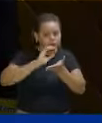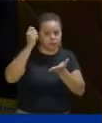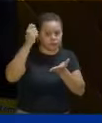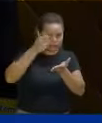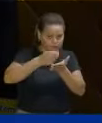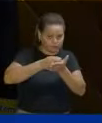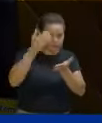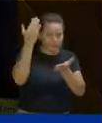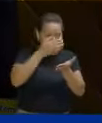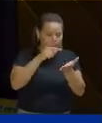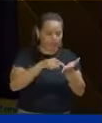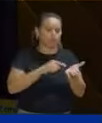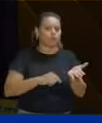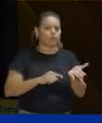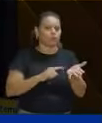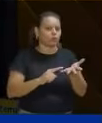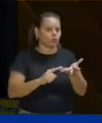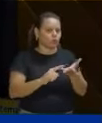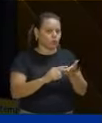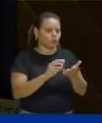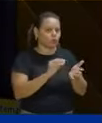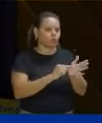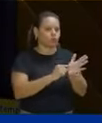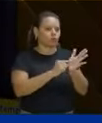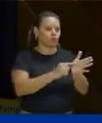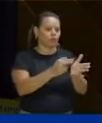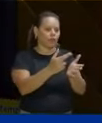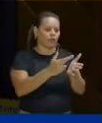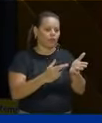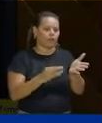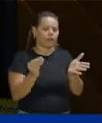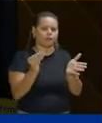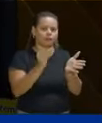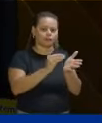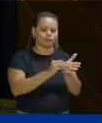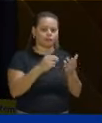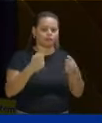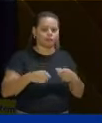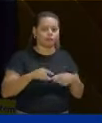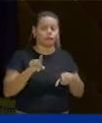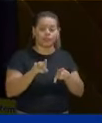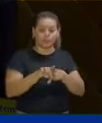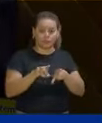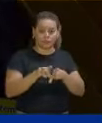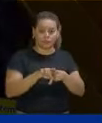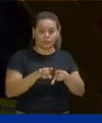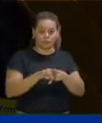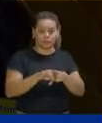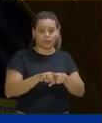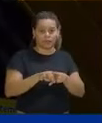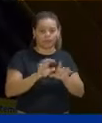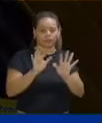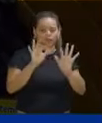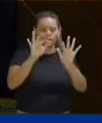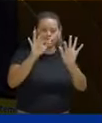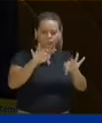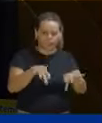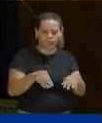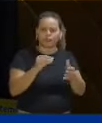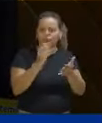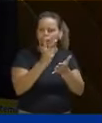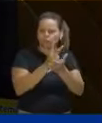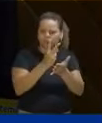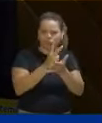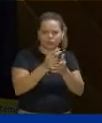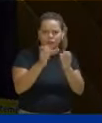Eleitoral. A norma de regência prevê também que a prestação de contas final seja feita pelo mesmo sistema até